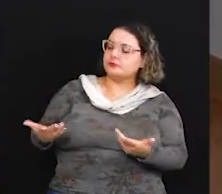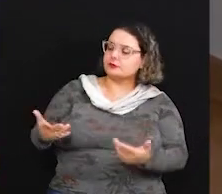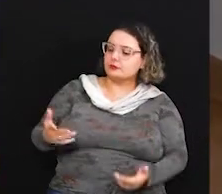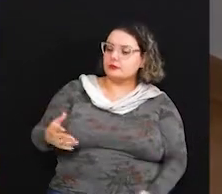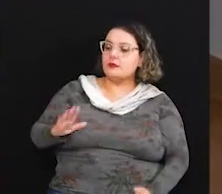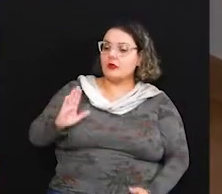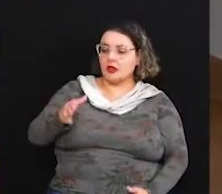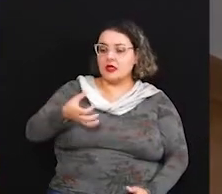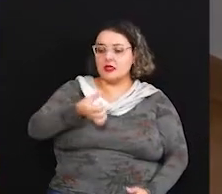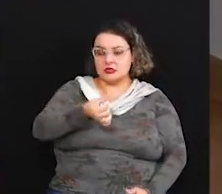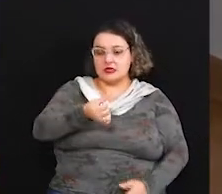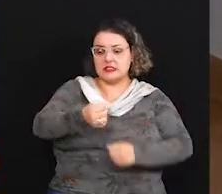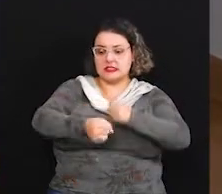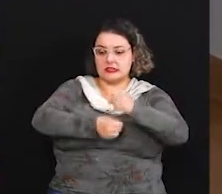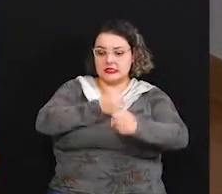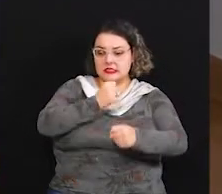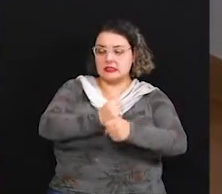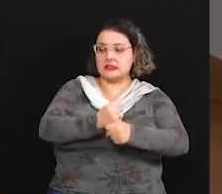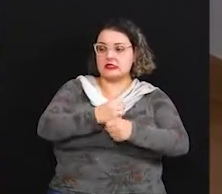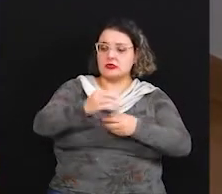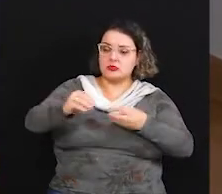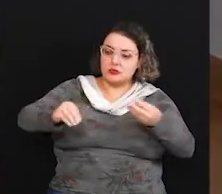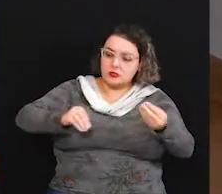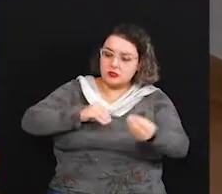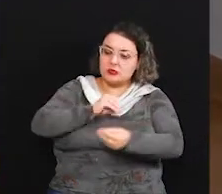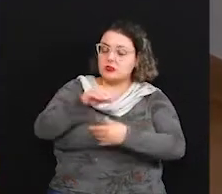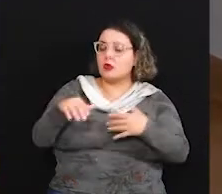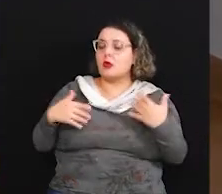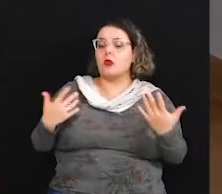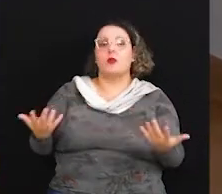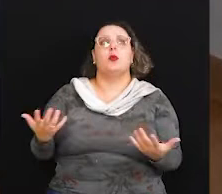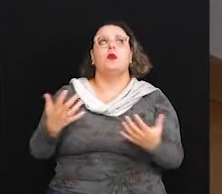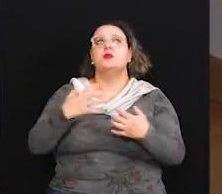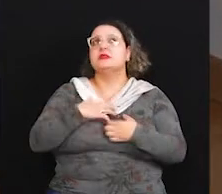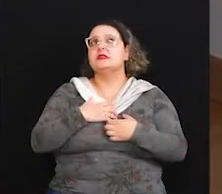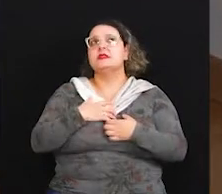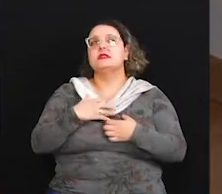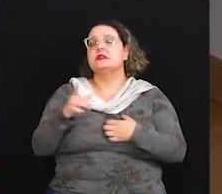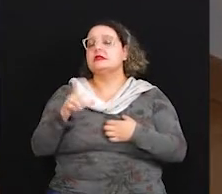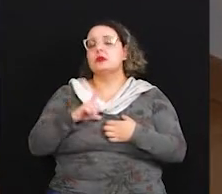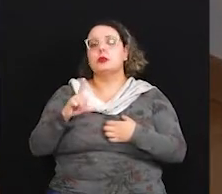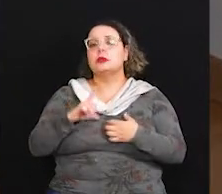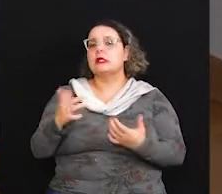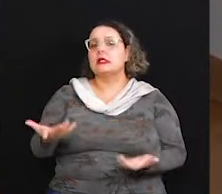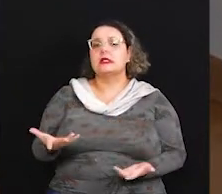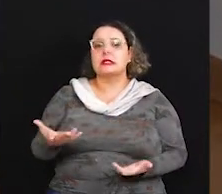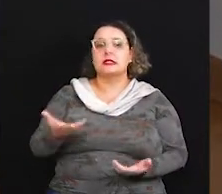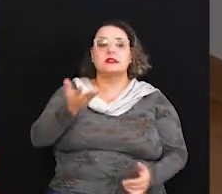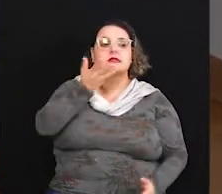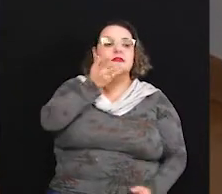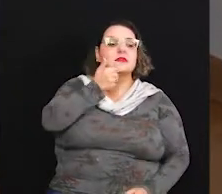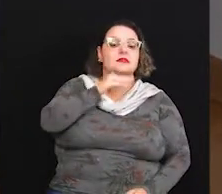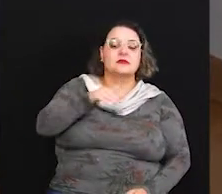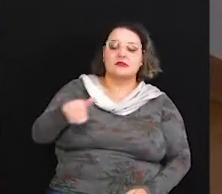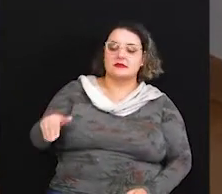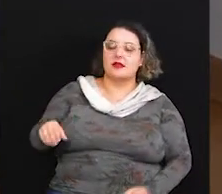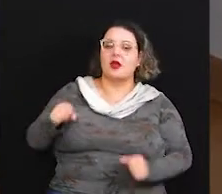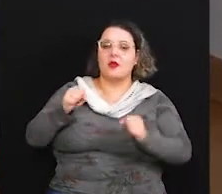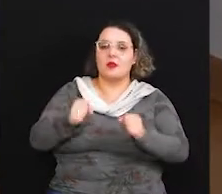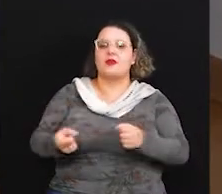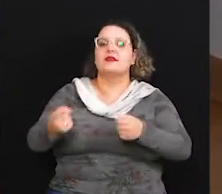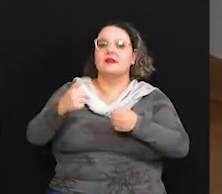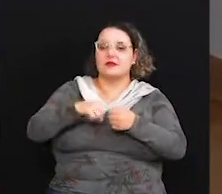que já está há 6 anos envolvido aqui, como é a sensação que você tem de ver essa criançada